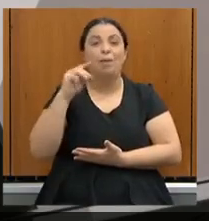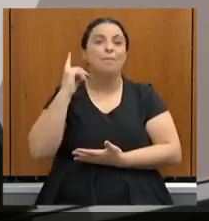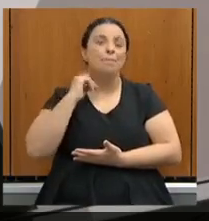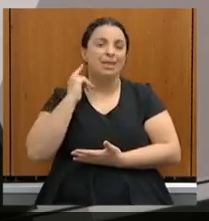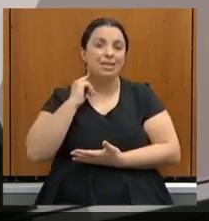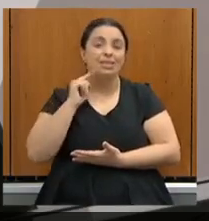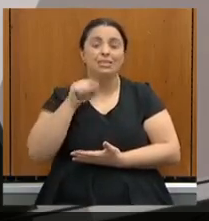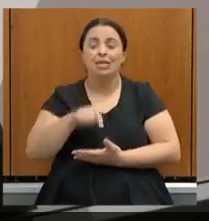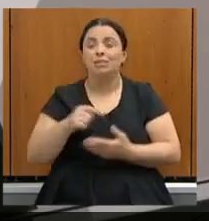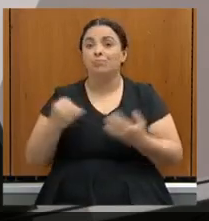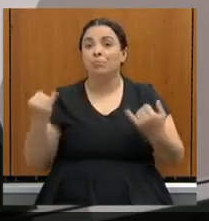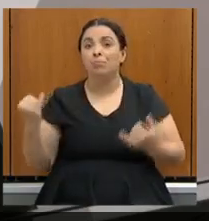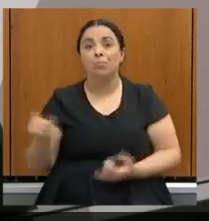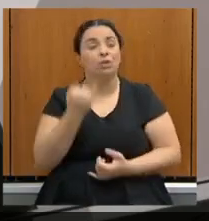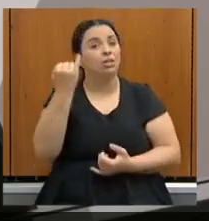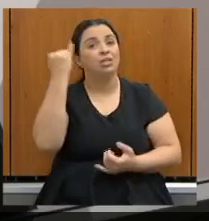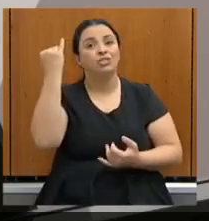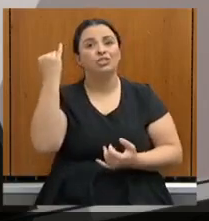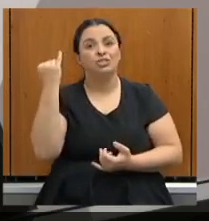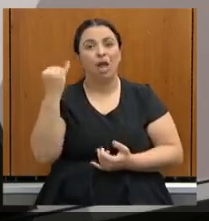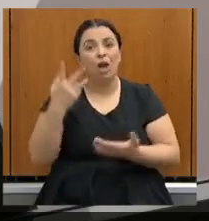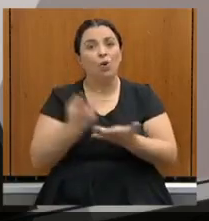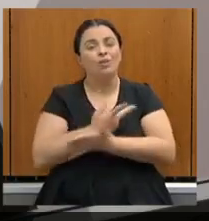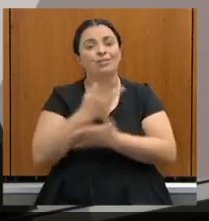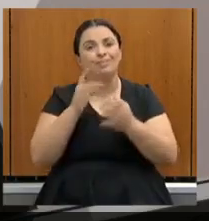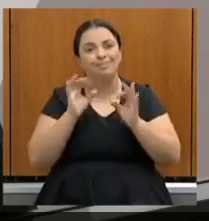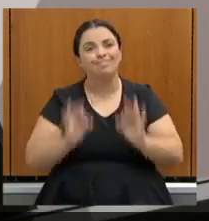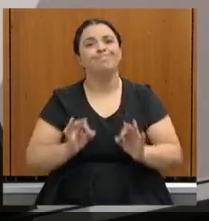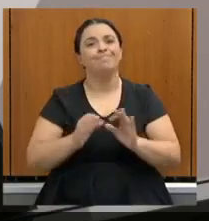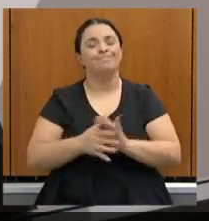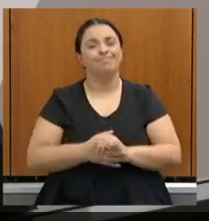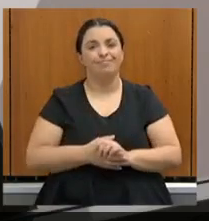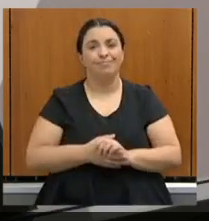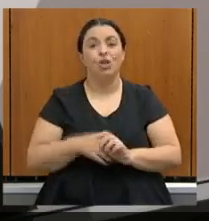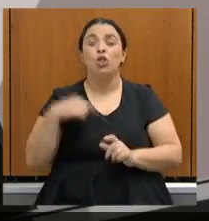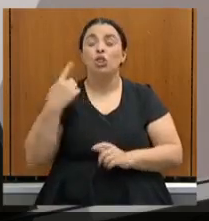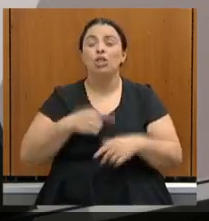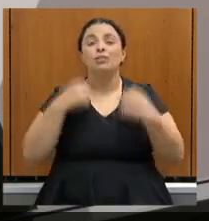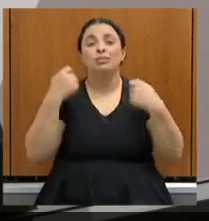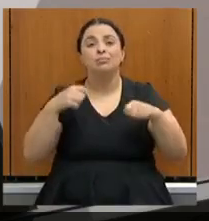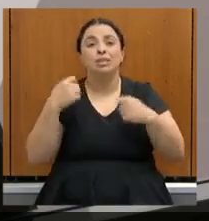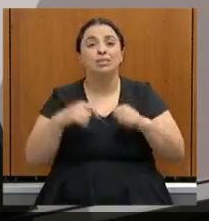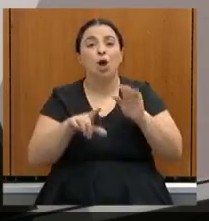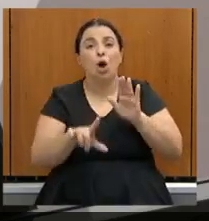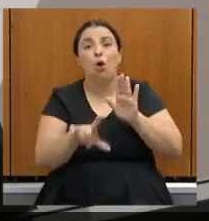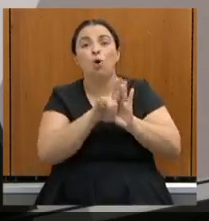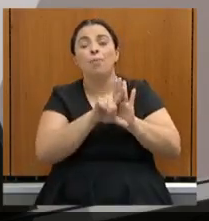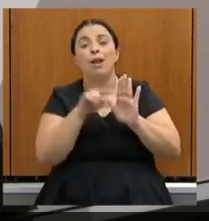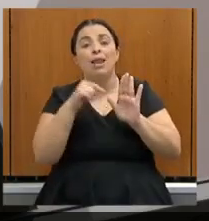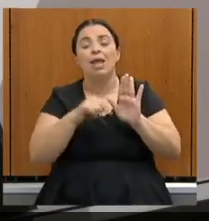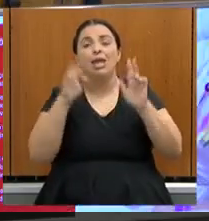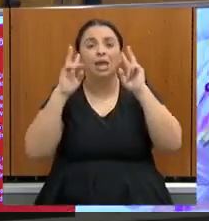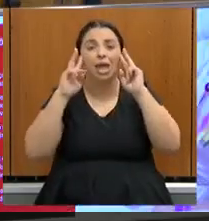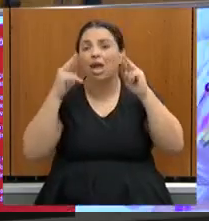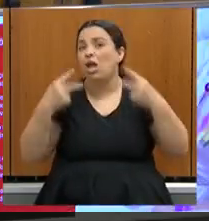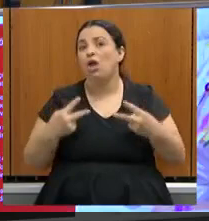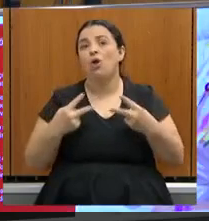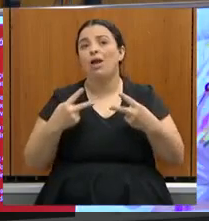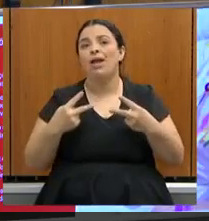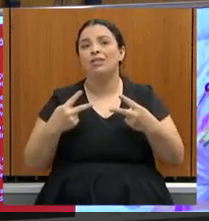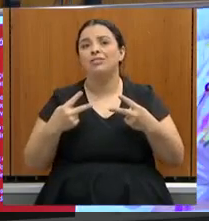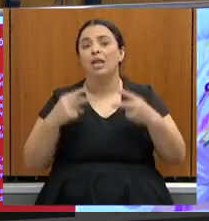hoje e funciona muito bem? Nós precisamos de fazer uma lei que veja, que